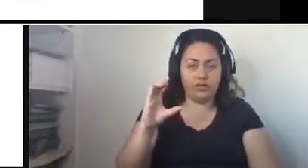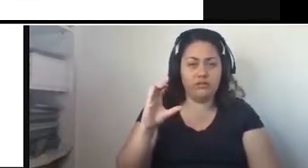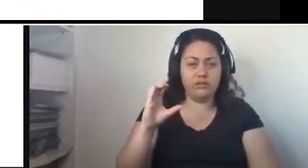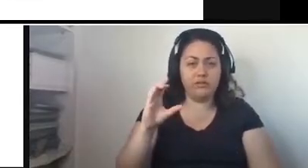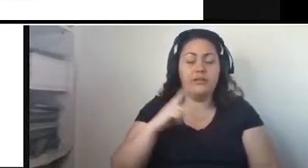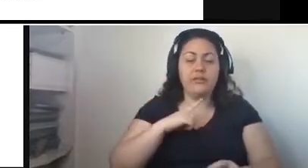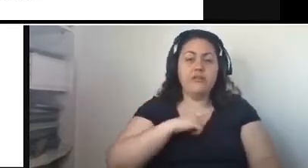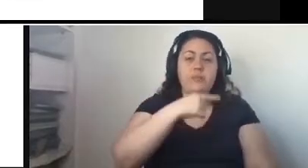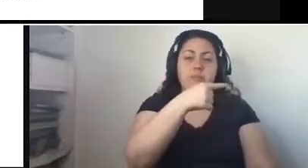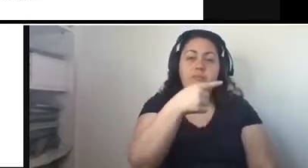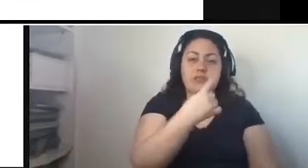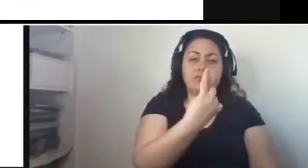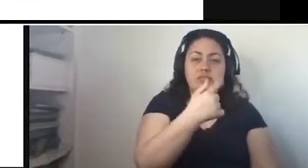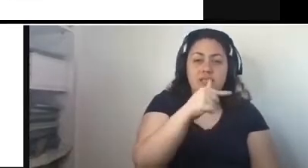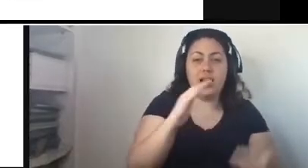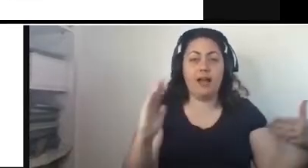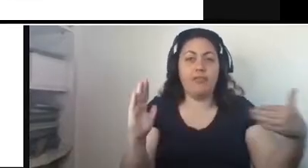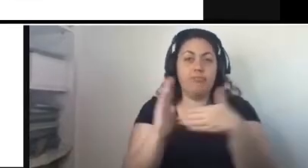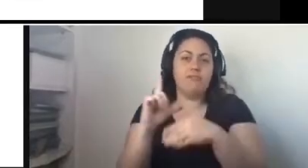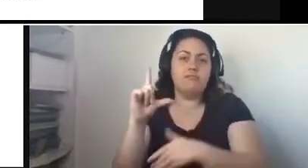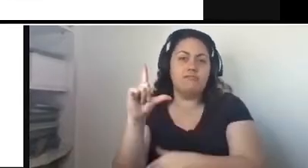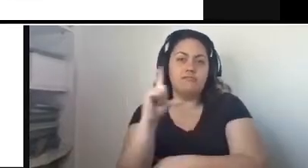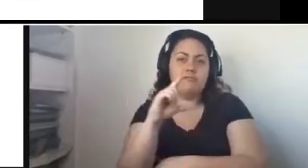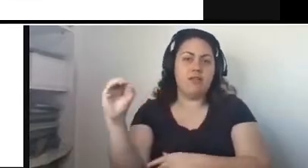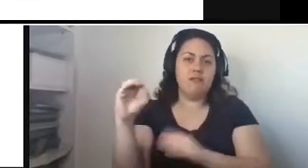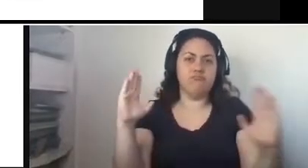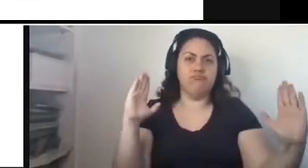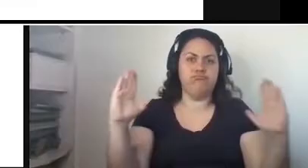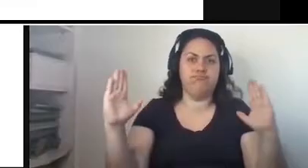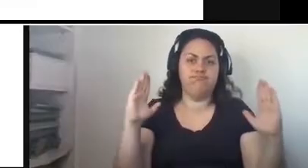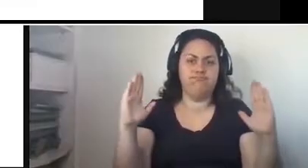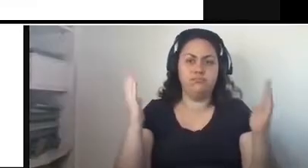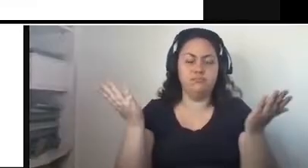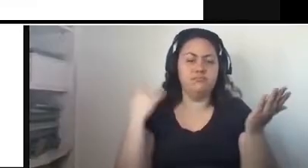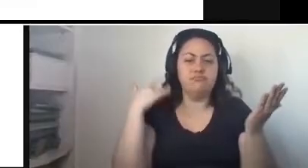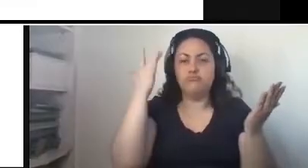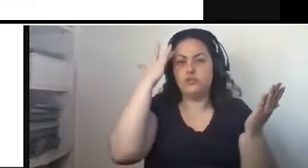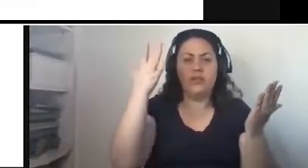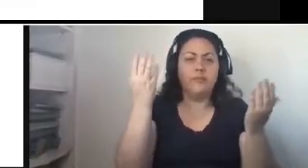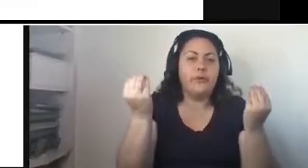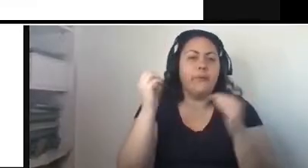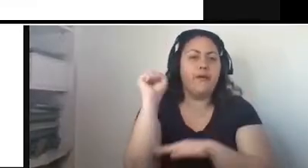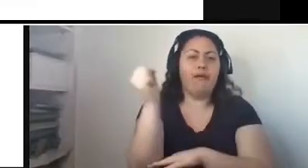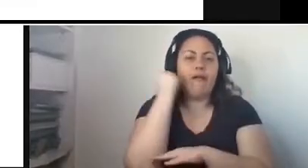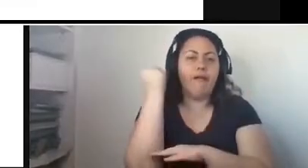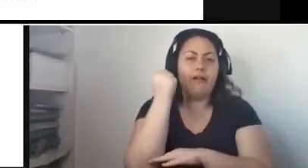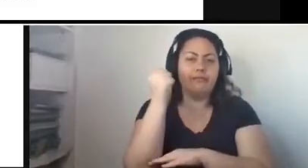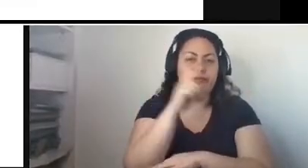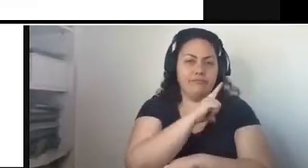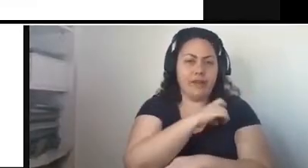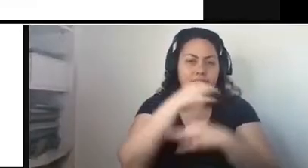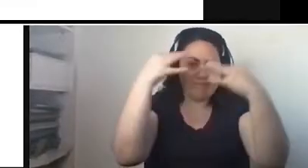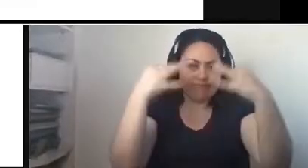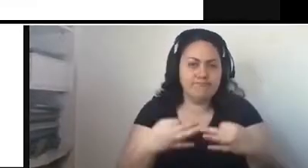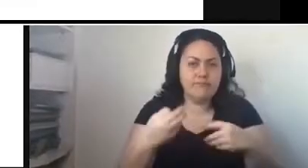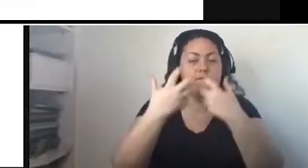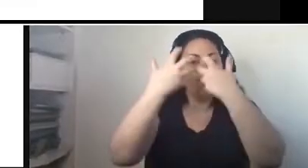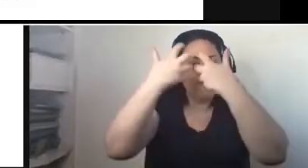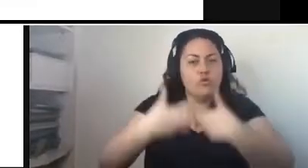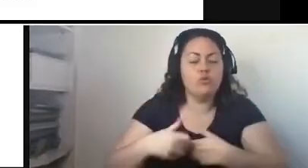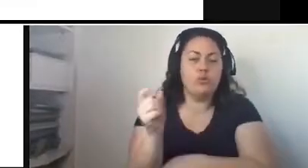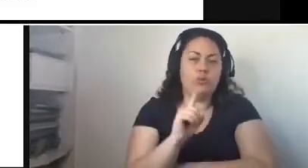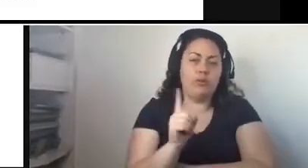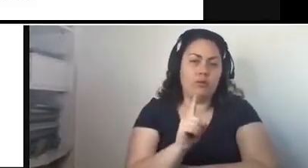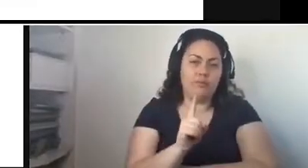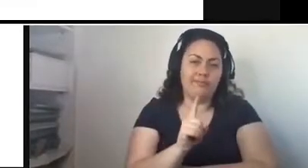Então, a gente não sabe, em relação a caso grave, aonde realmente está essa estimativa de eficácia. É mais